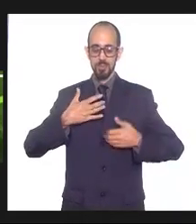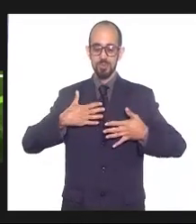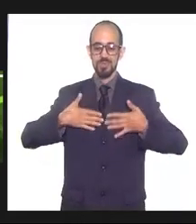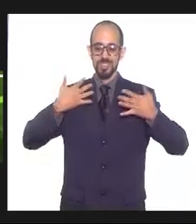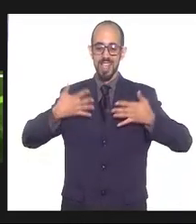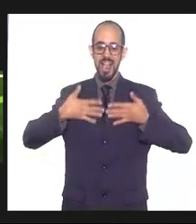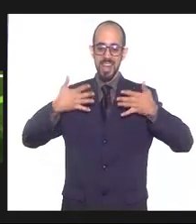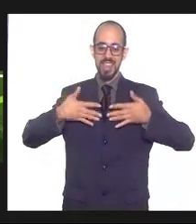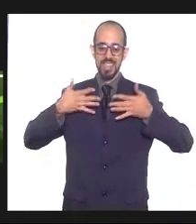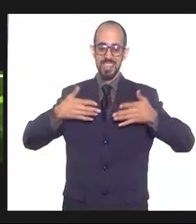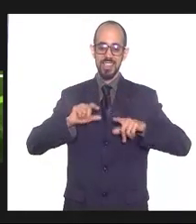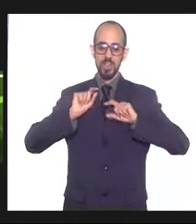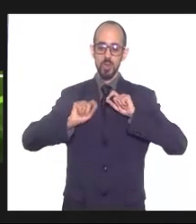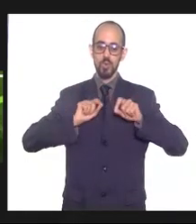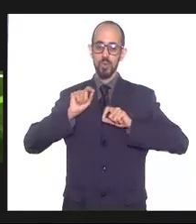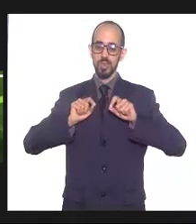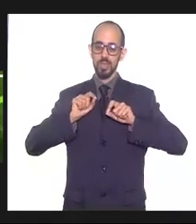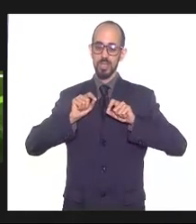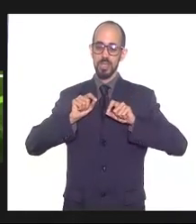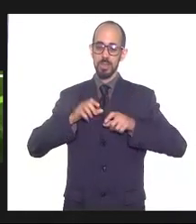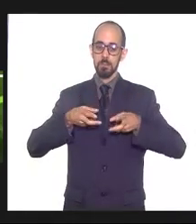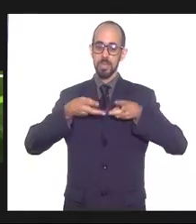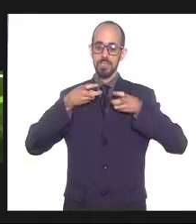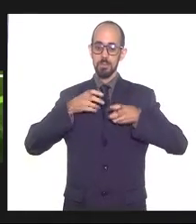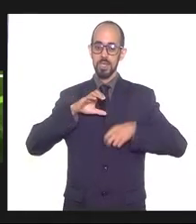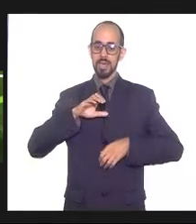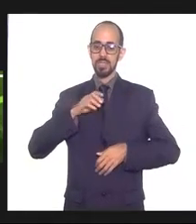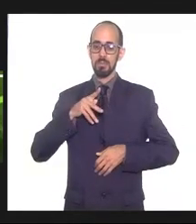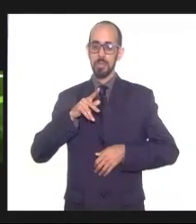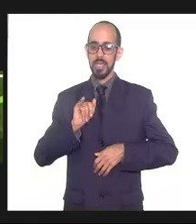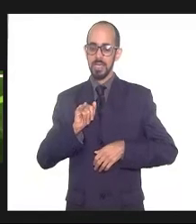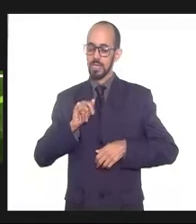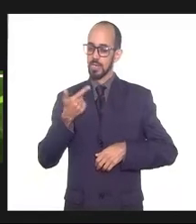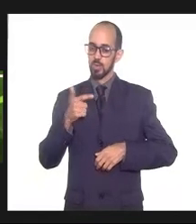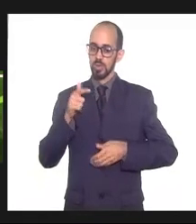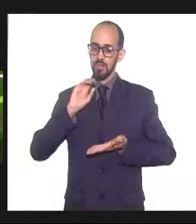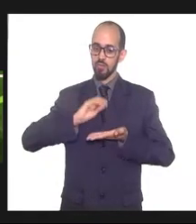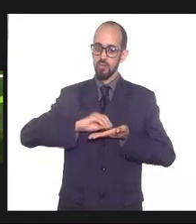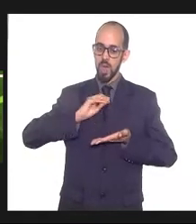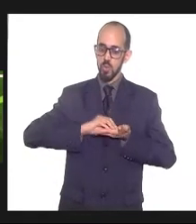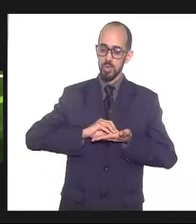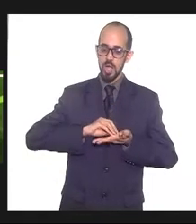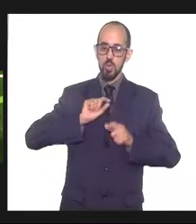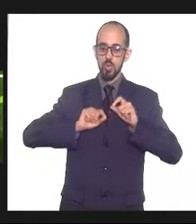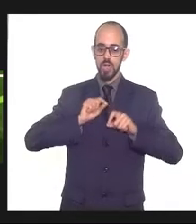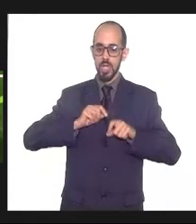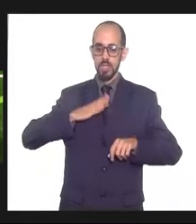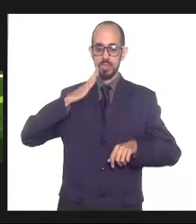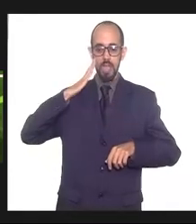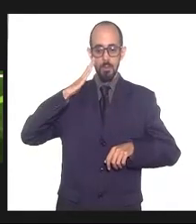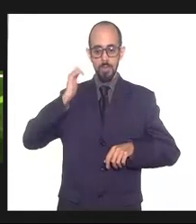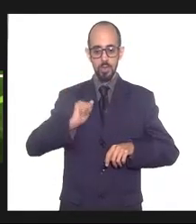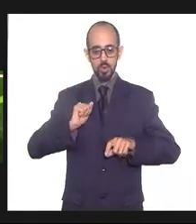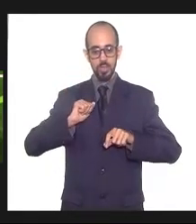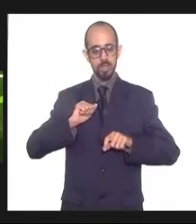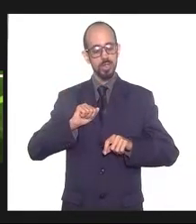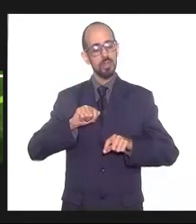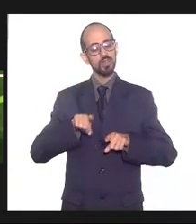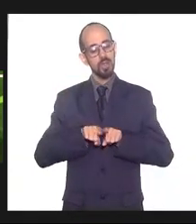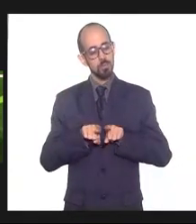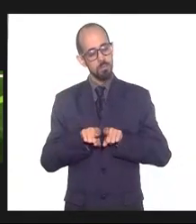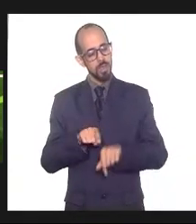de perceber que nesta CPI não falta... sabedoria e não falta